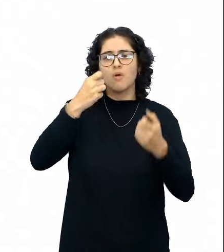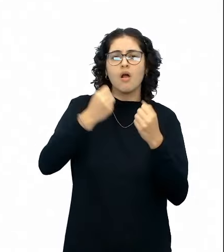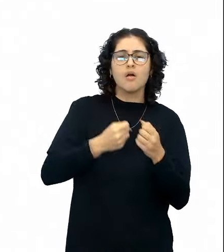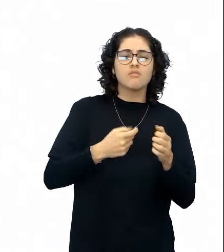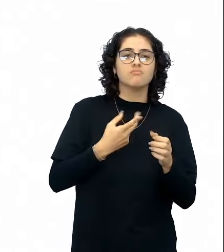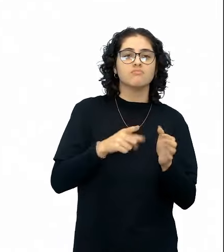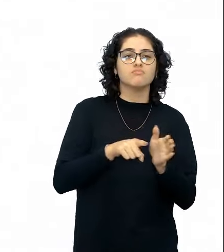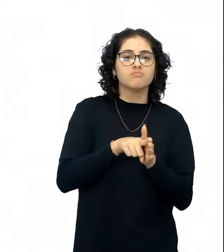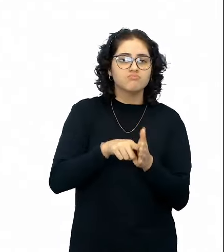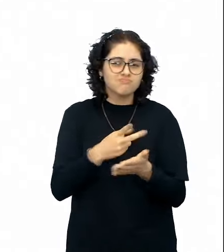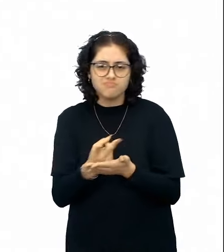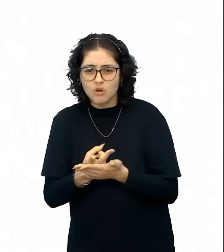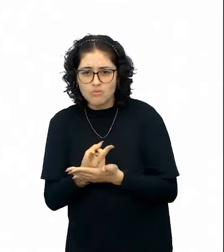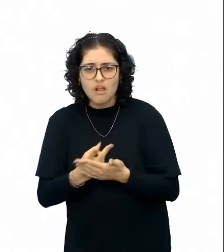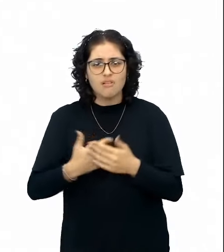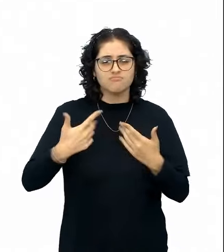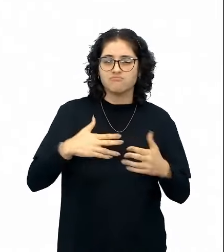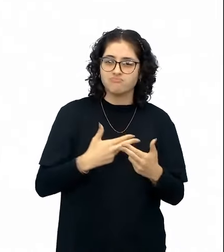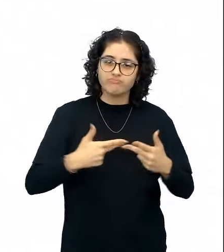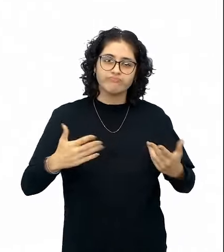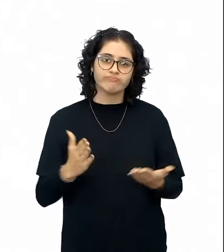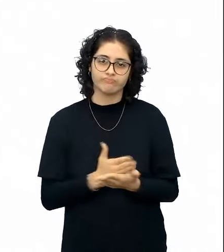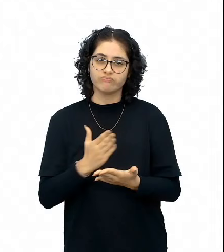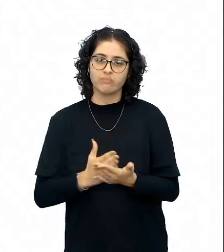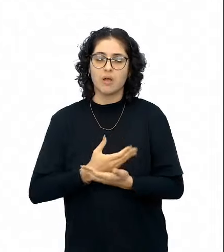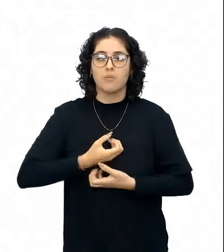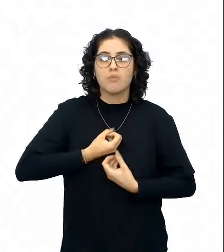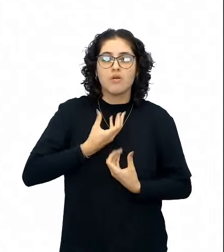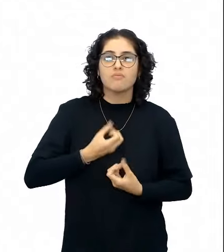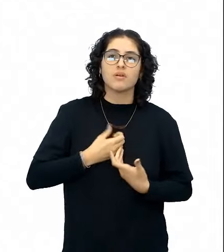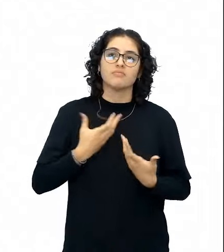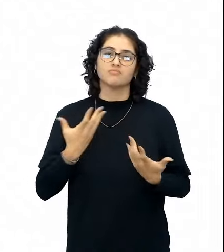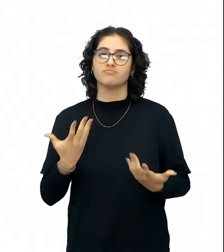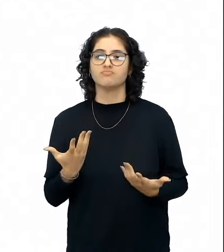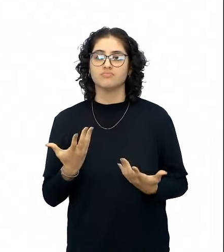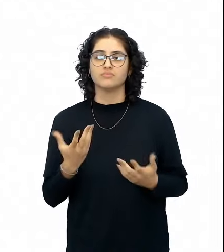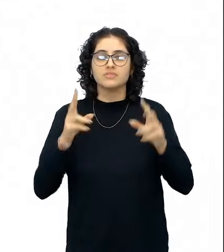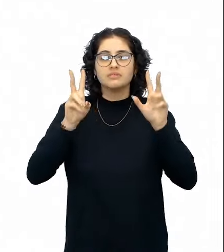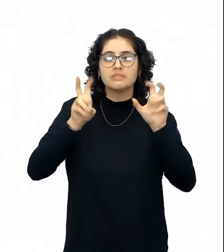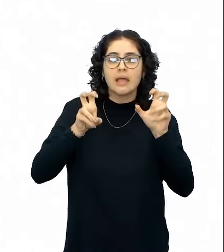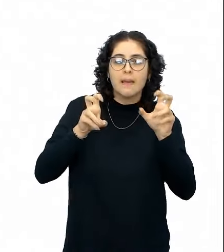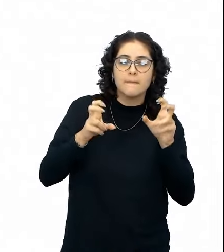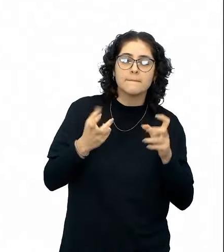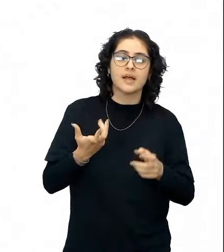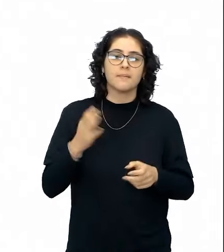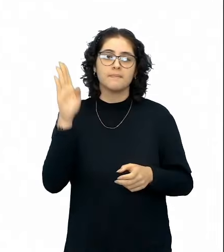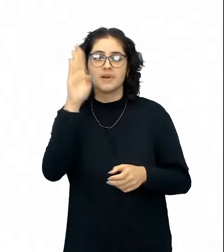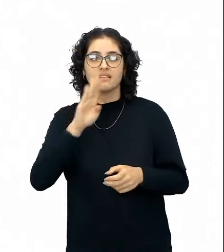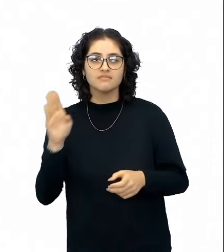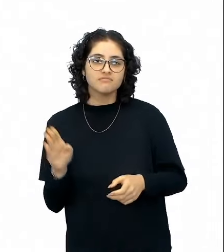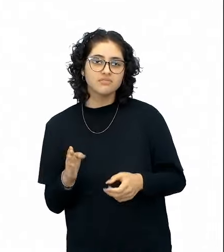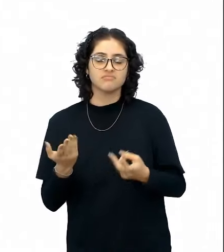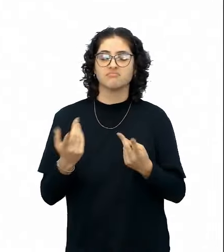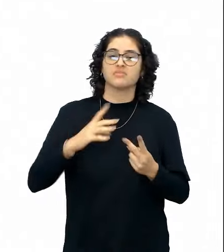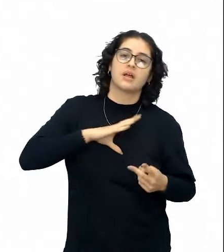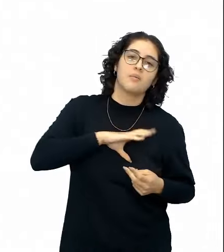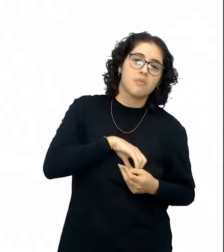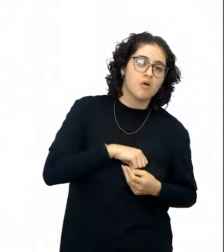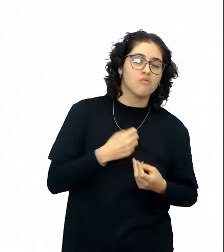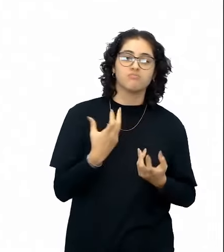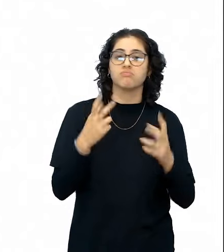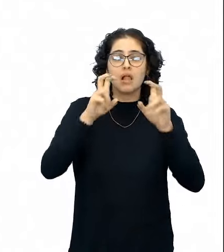né? Vamos lá, procure um poema que fale a respeito de Brasil, de amor. Pode fazer uma escolha por temas, pode